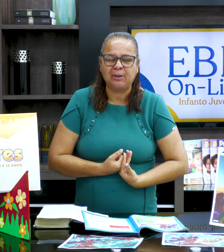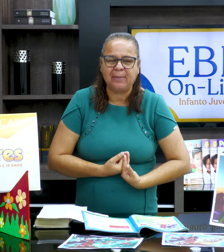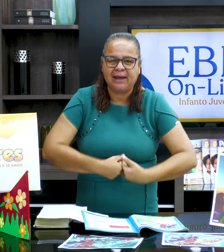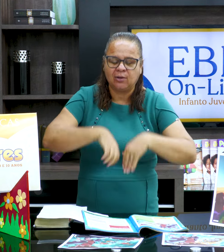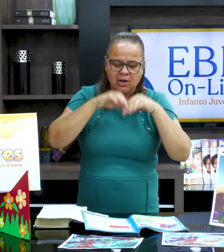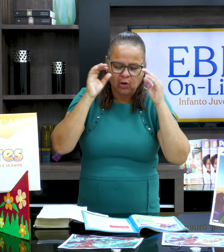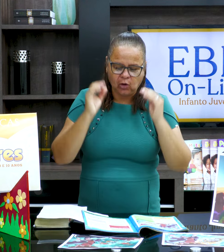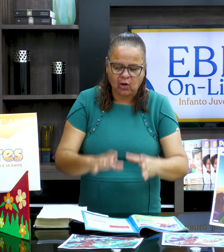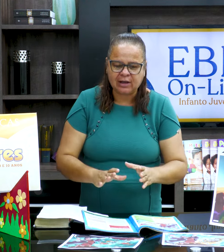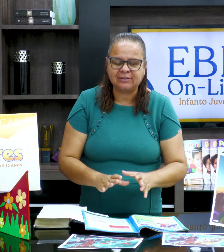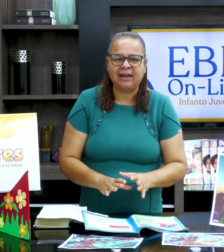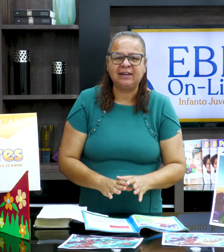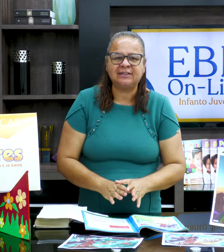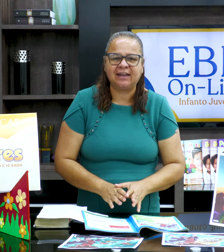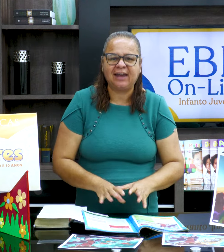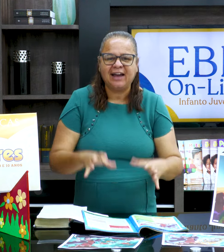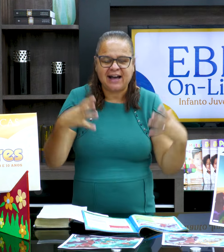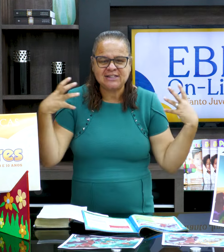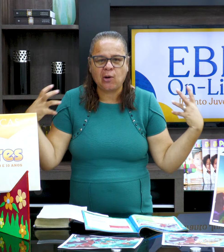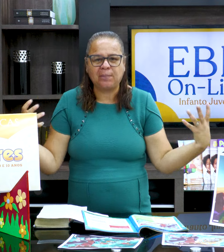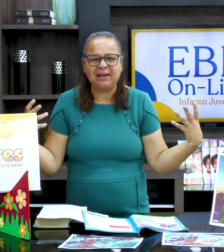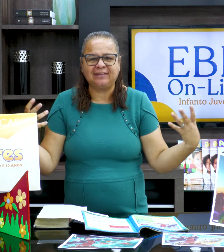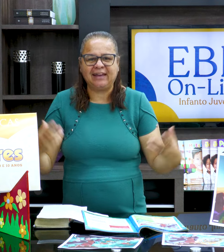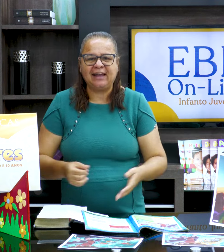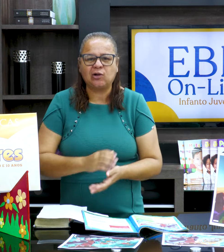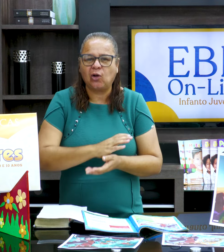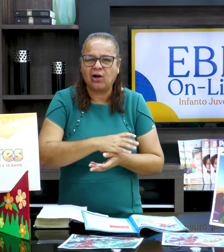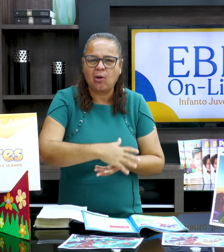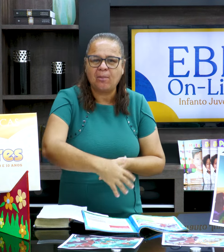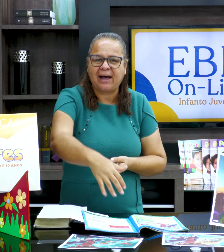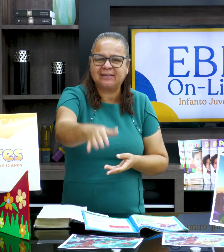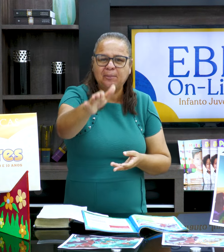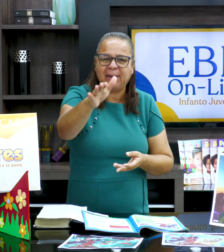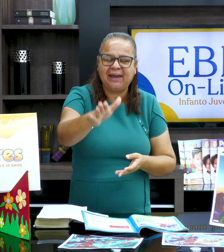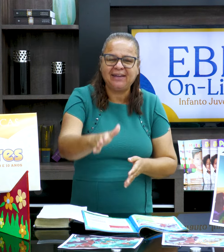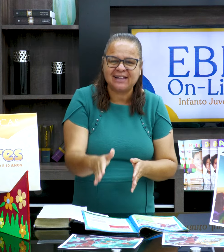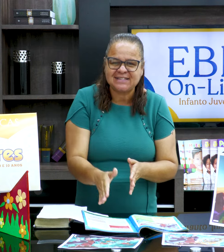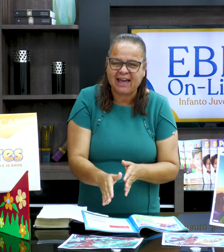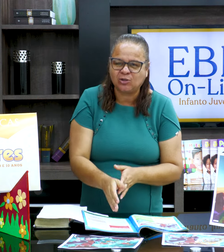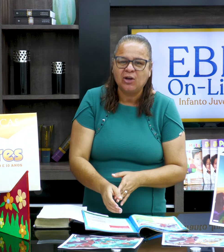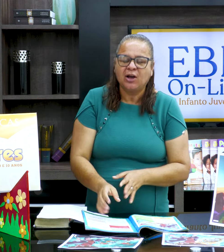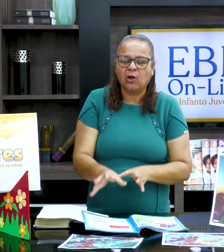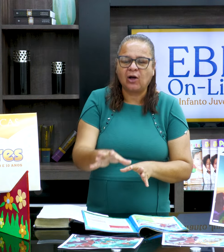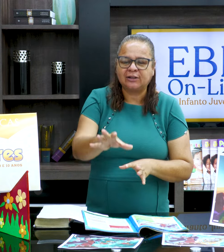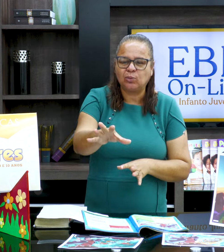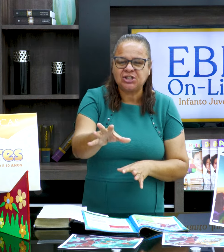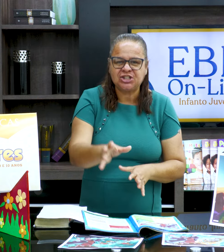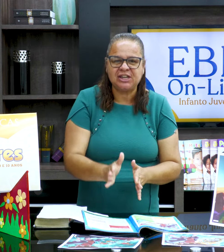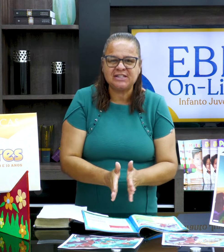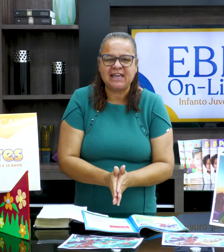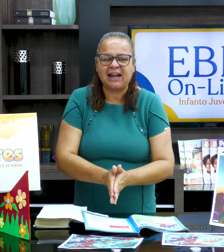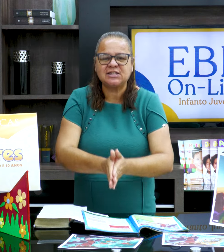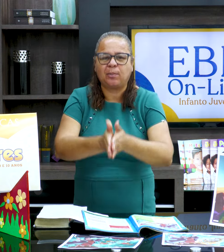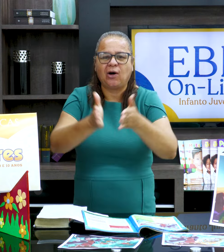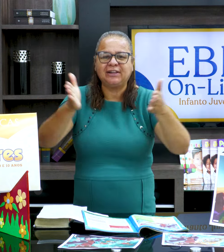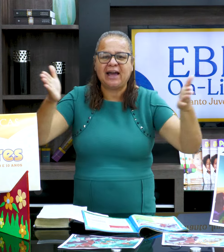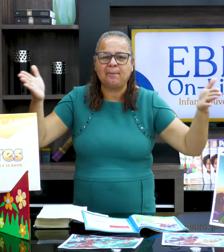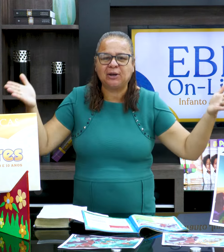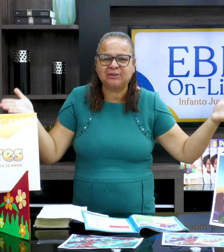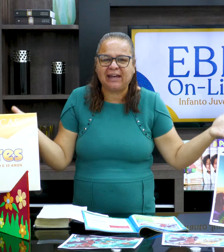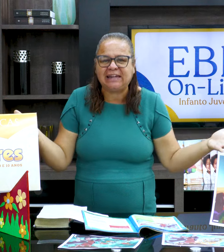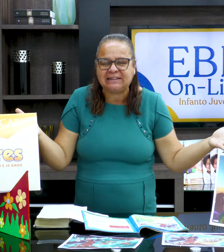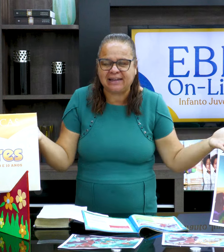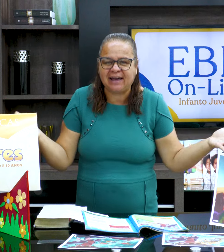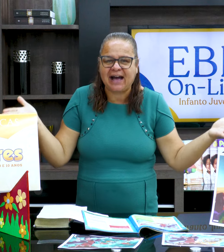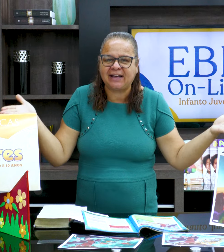do Mar Vermelho coloca TNT as roupinhas dele coloca um mar também tá certo certo coloca duas tias e elas podem